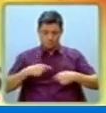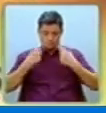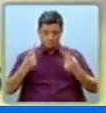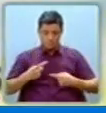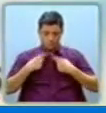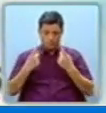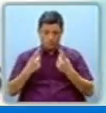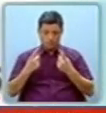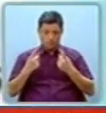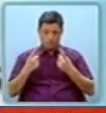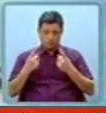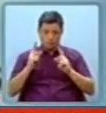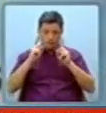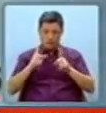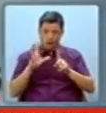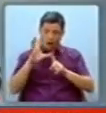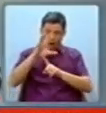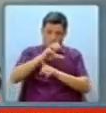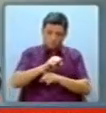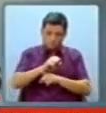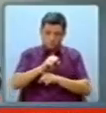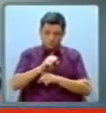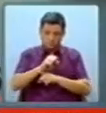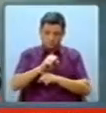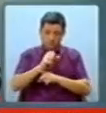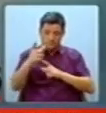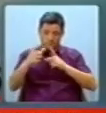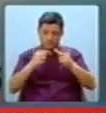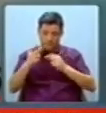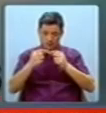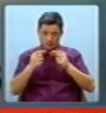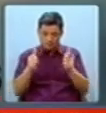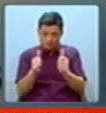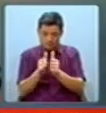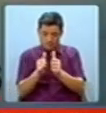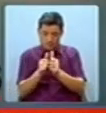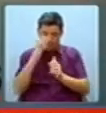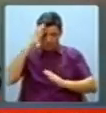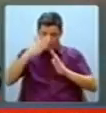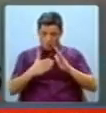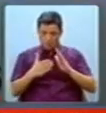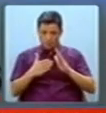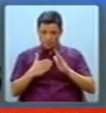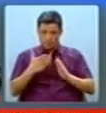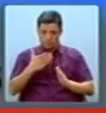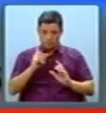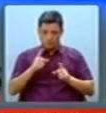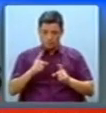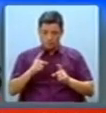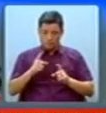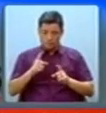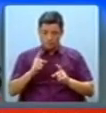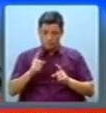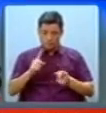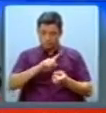é comida autenticamente pela estrela mais pequenina que está ao lado. E então o que acontece é que o David transforma-se em Golias e o